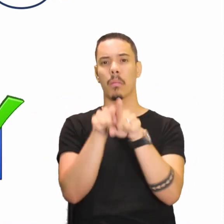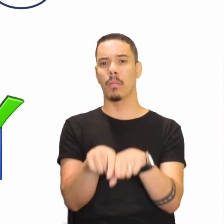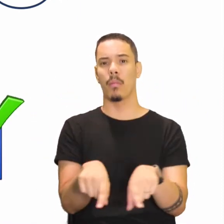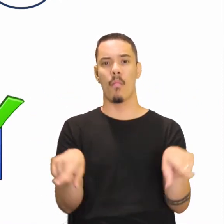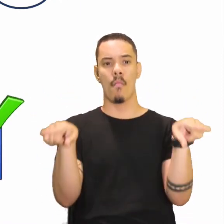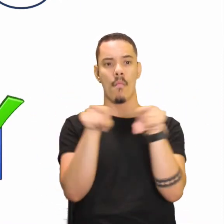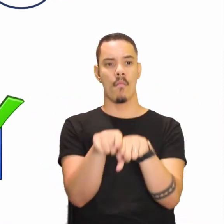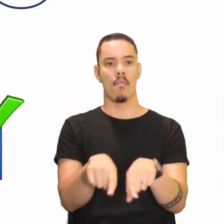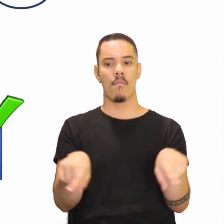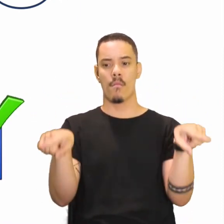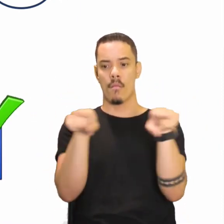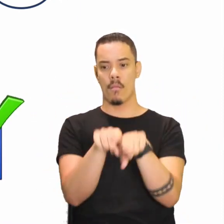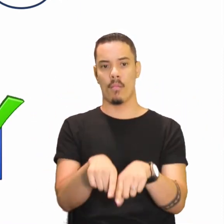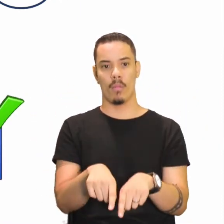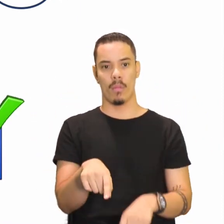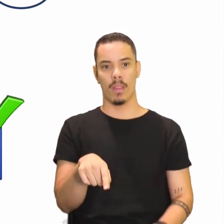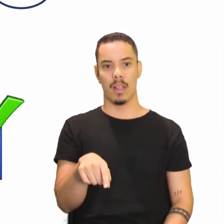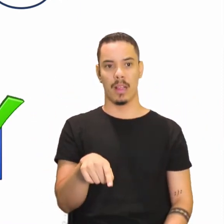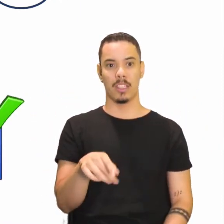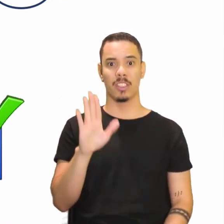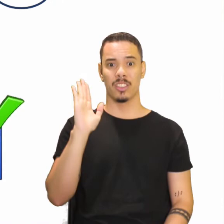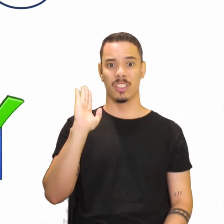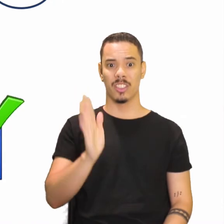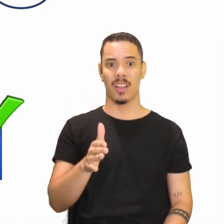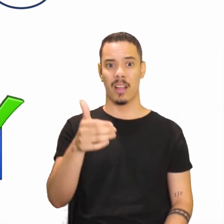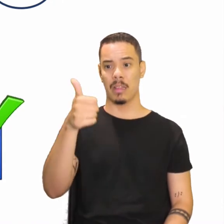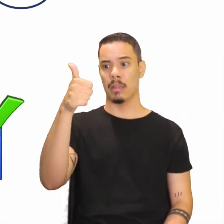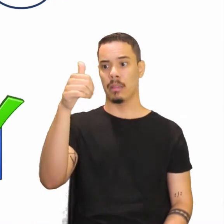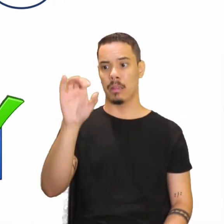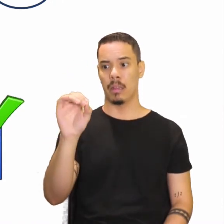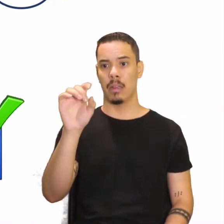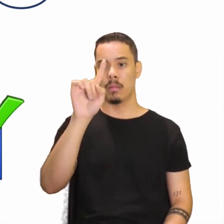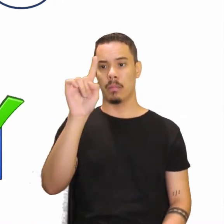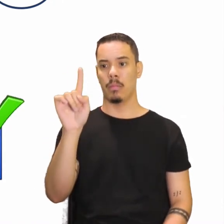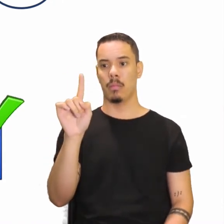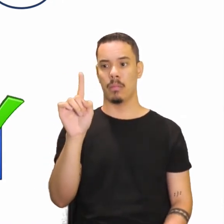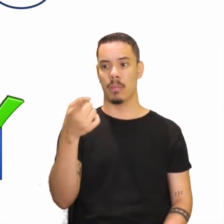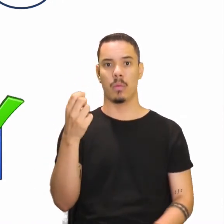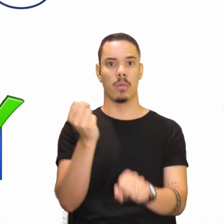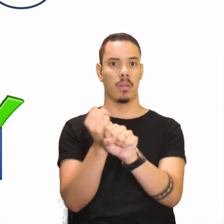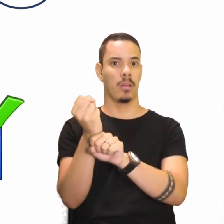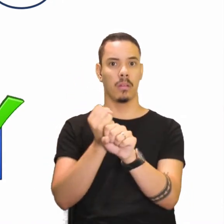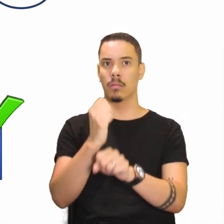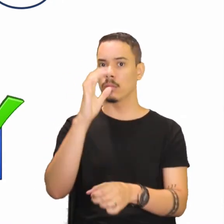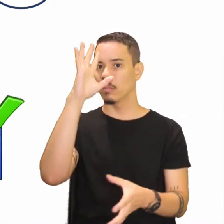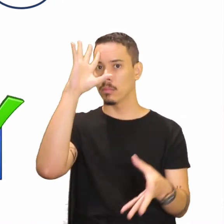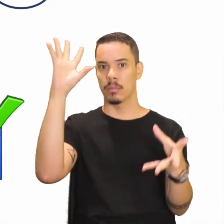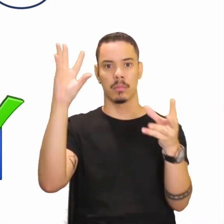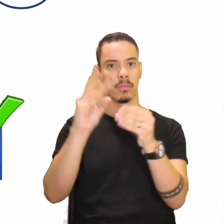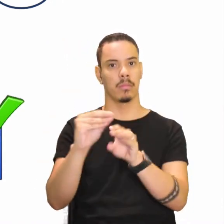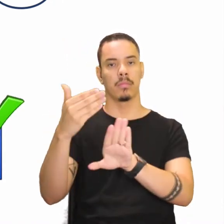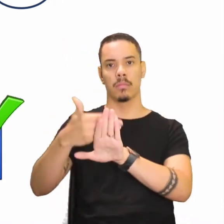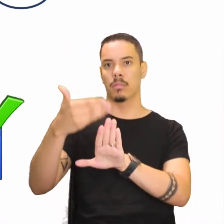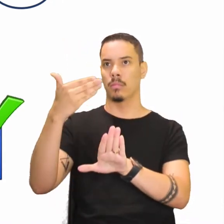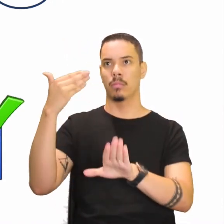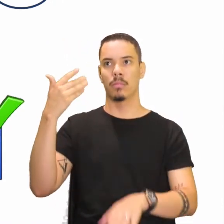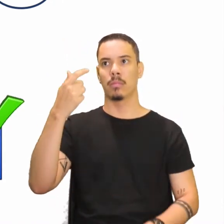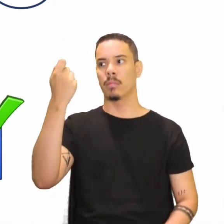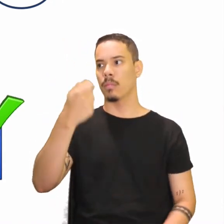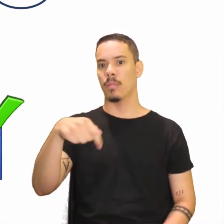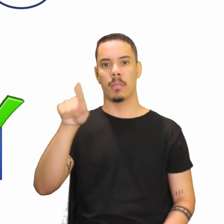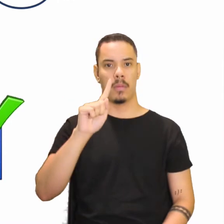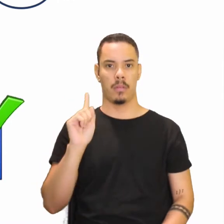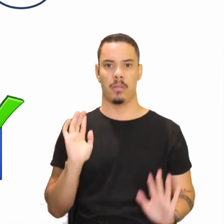fala há 10 mil anos, já sabe que é lá atrás. Não precisa colocar esse atrás